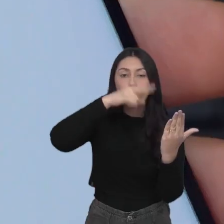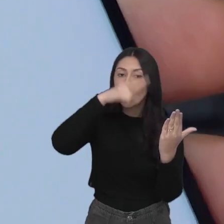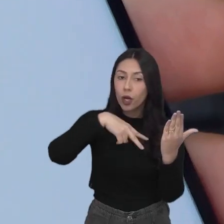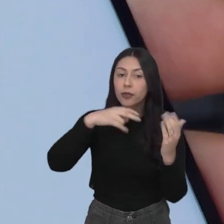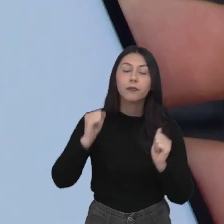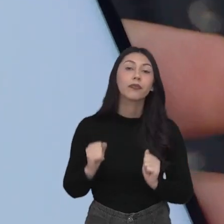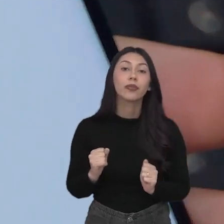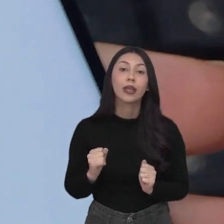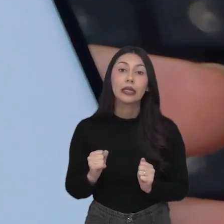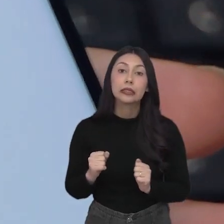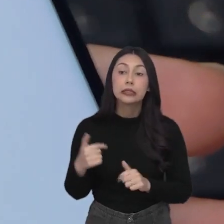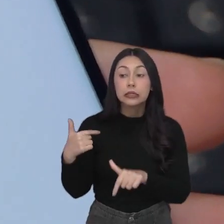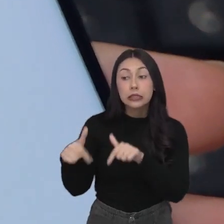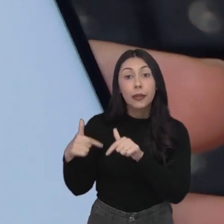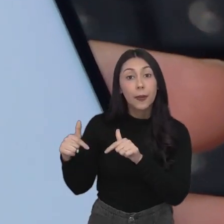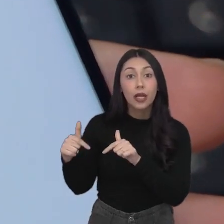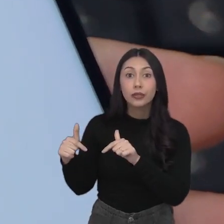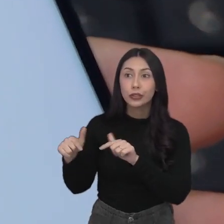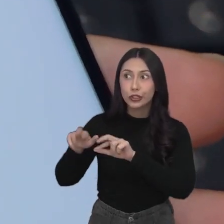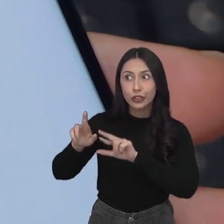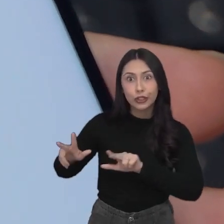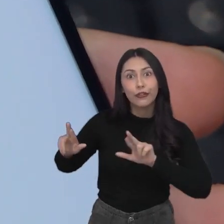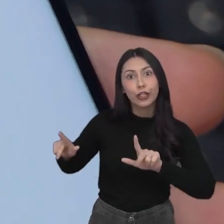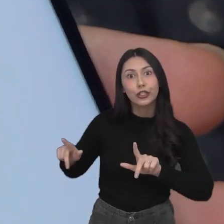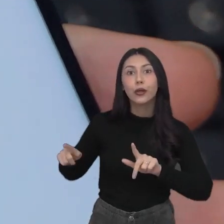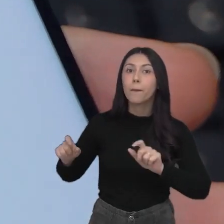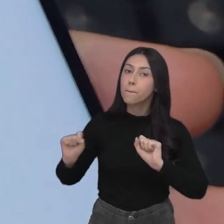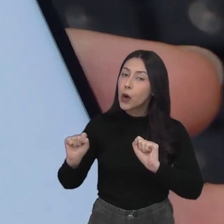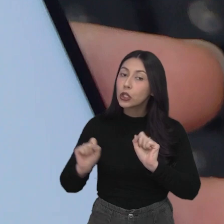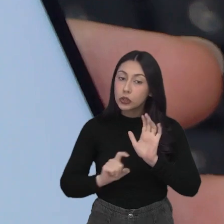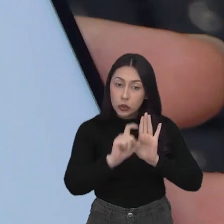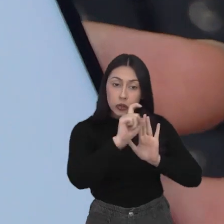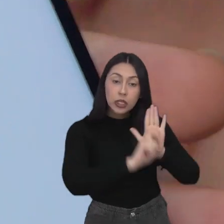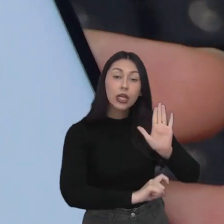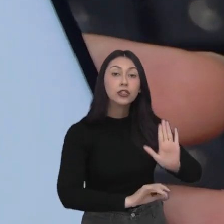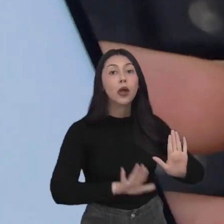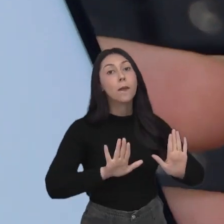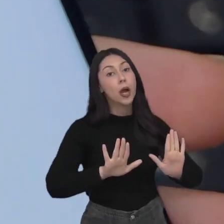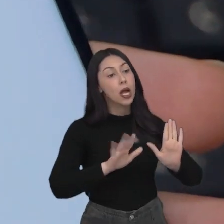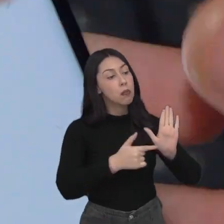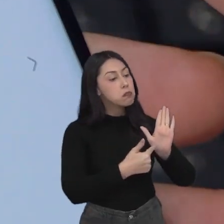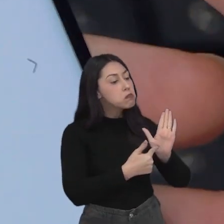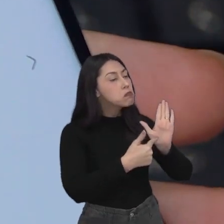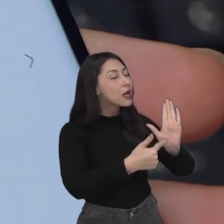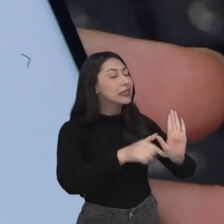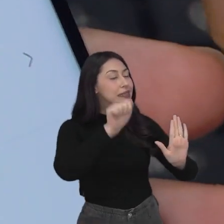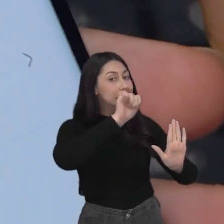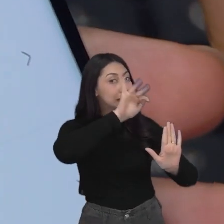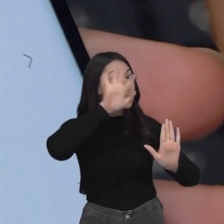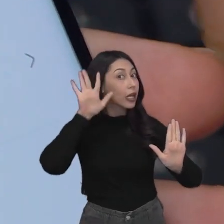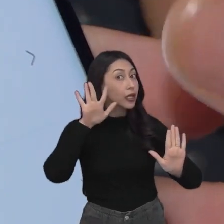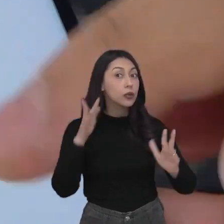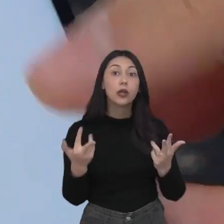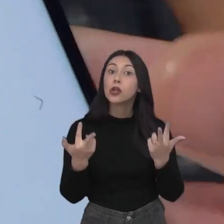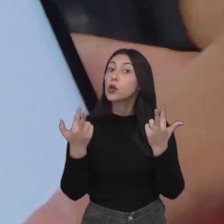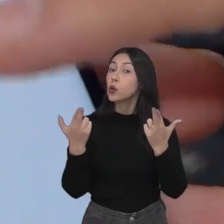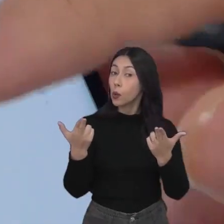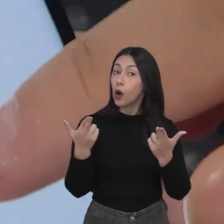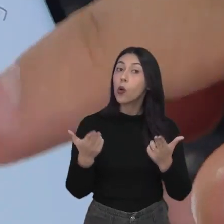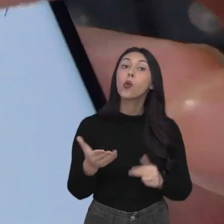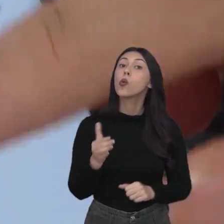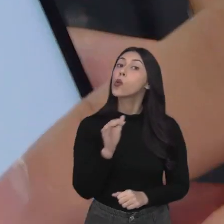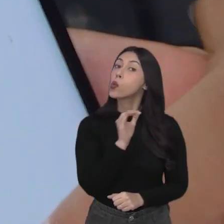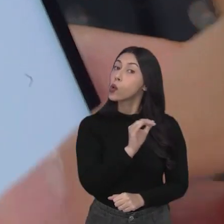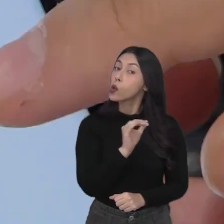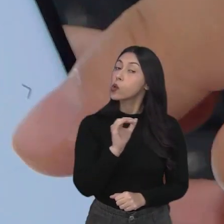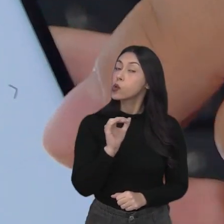telefone. Serviços adicionais podem ser cobrados, mas sempre com identificação prévia e clara, como determina o Código